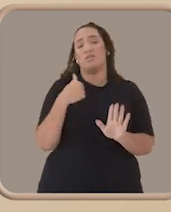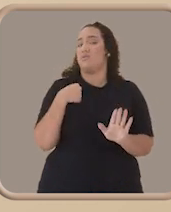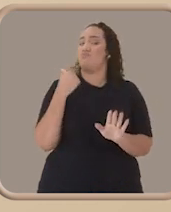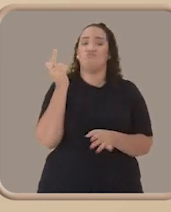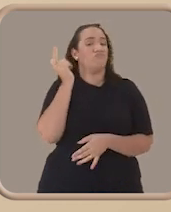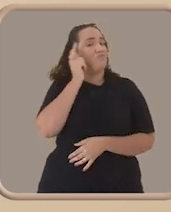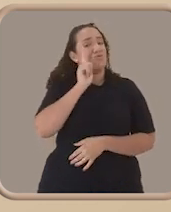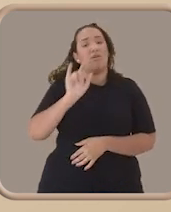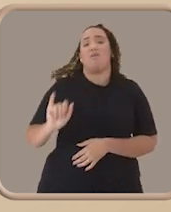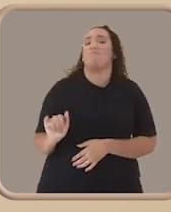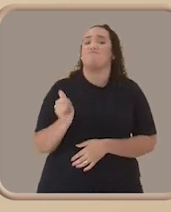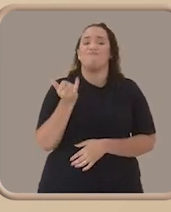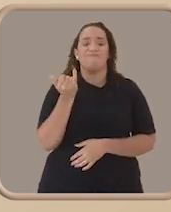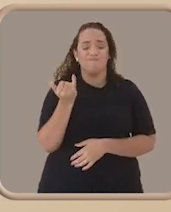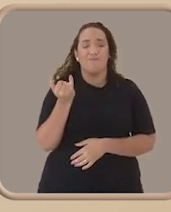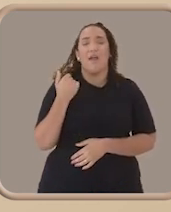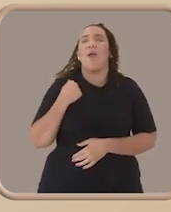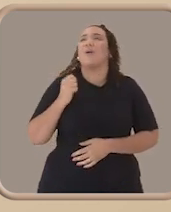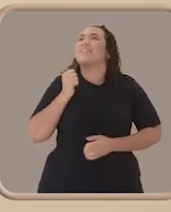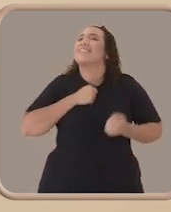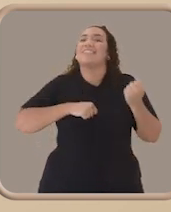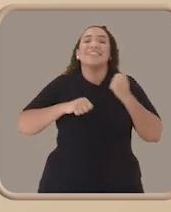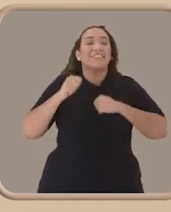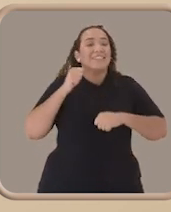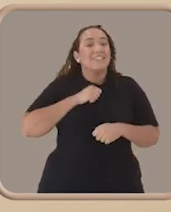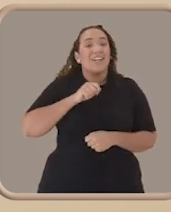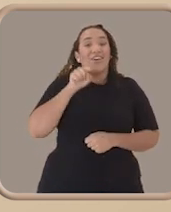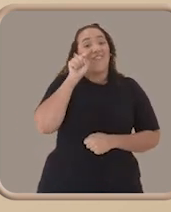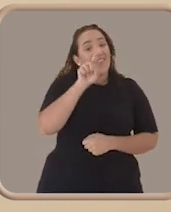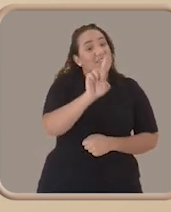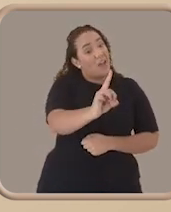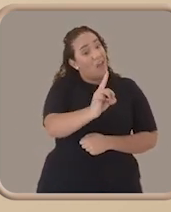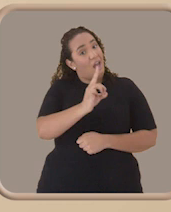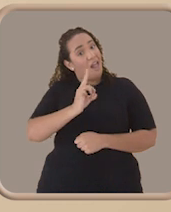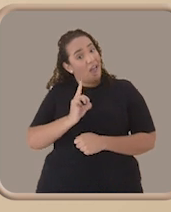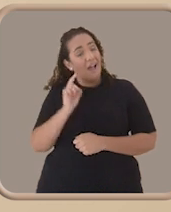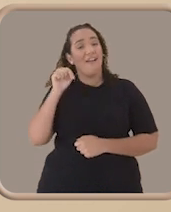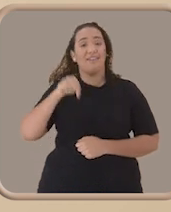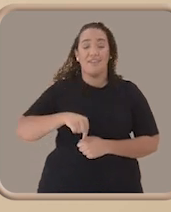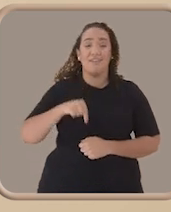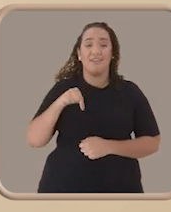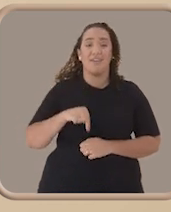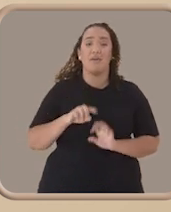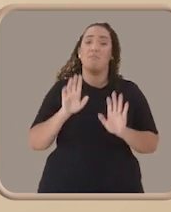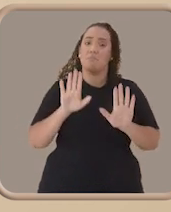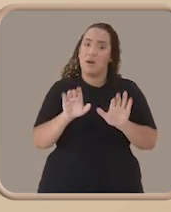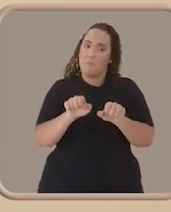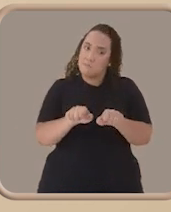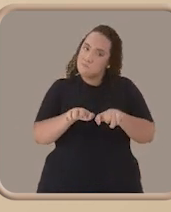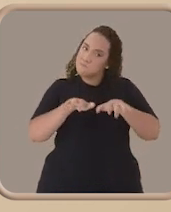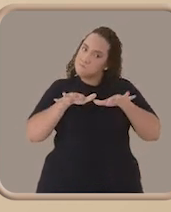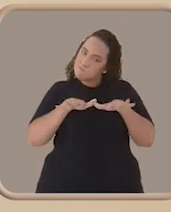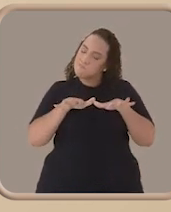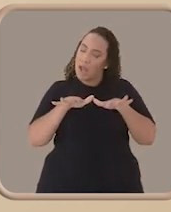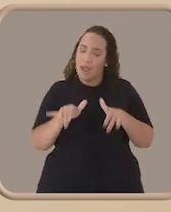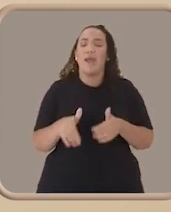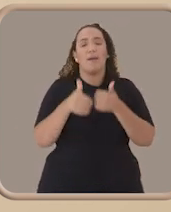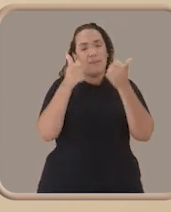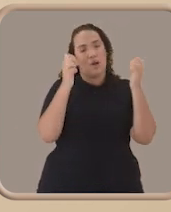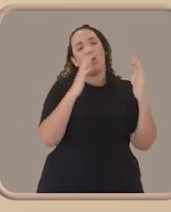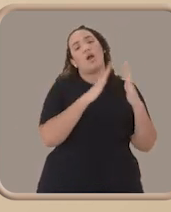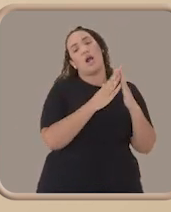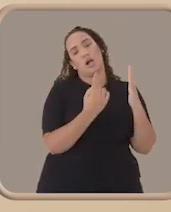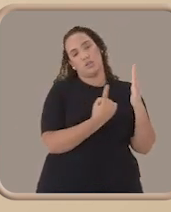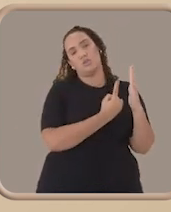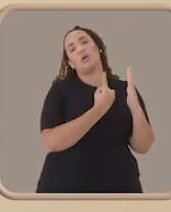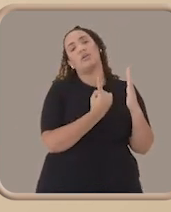aproveitar. Estou ansiosa para que a senhora possa me visitar, mas com essa pandemia é melhor não sair de